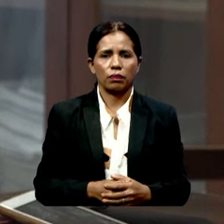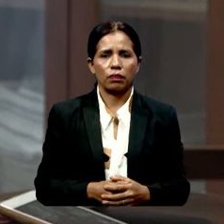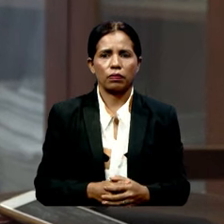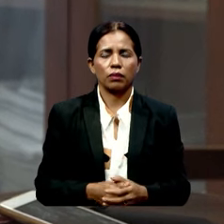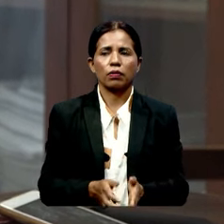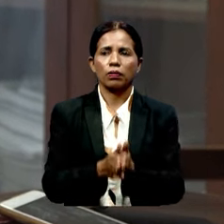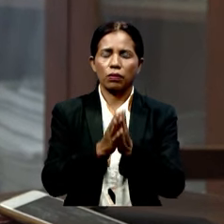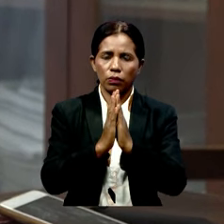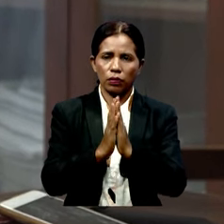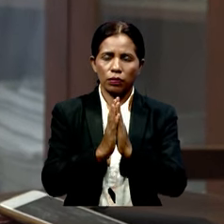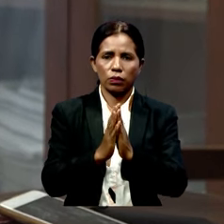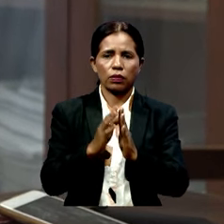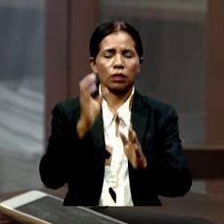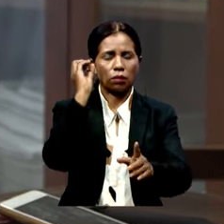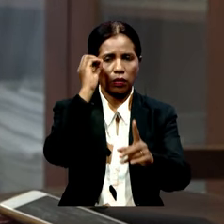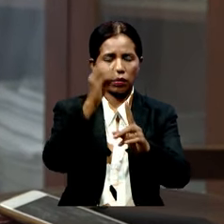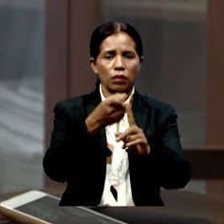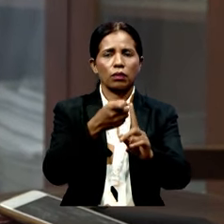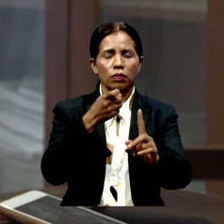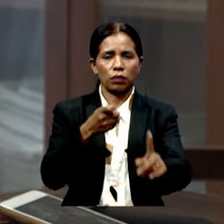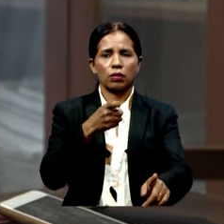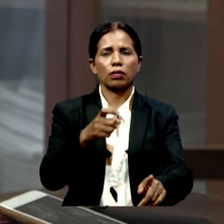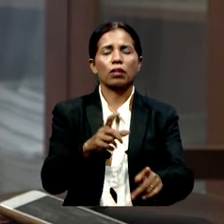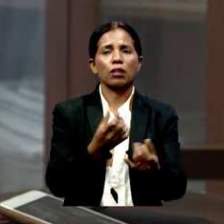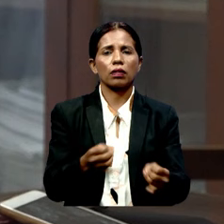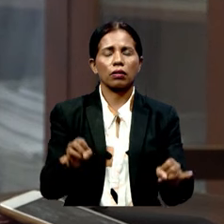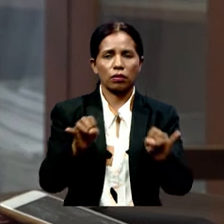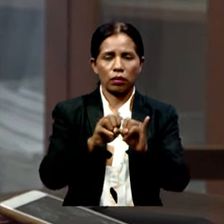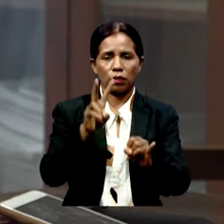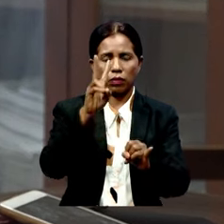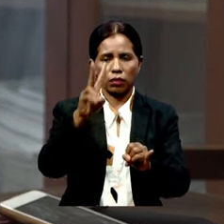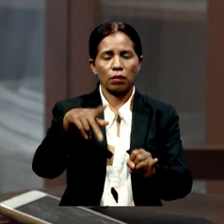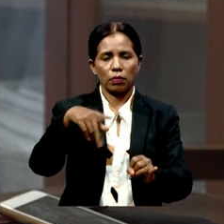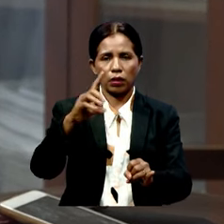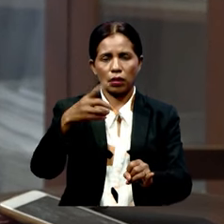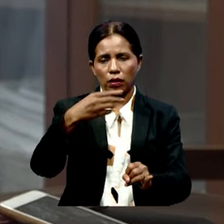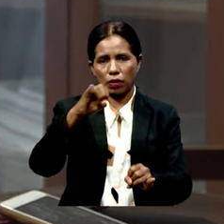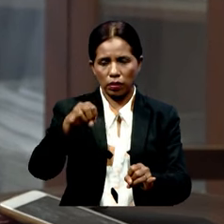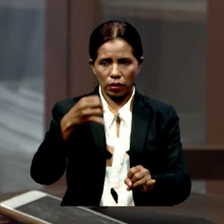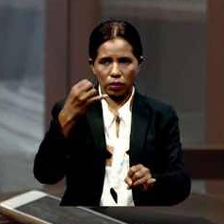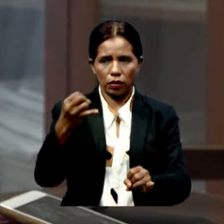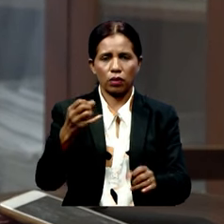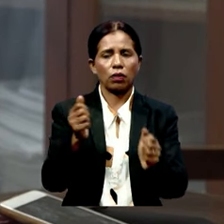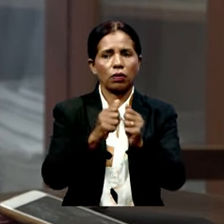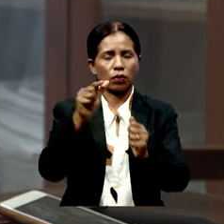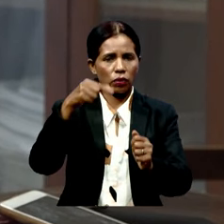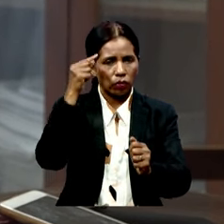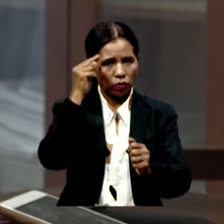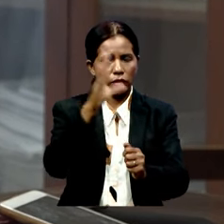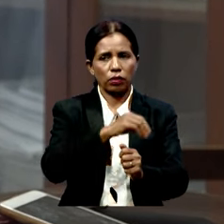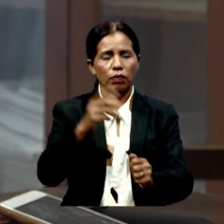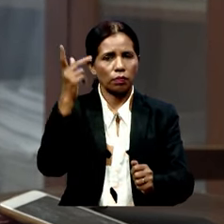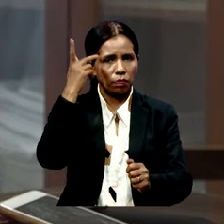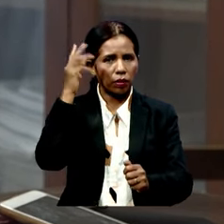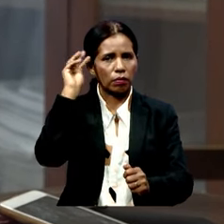com sua opinião, o sentido de rua está a Procurador-Geral da República ou o Governo e a caso né,